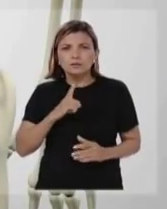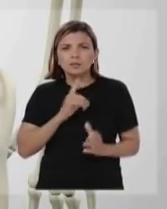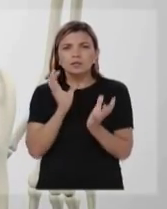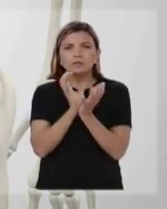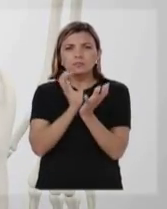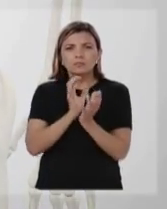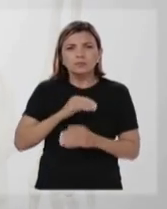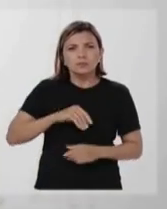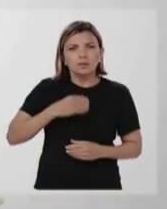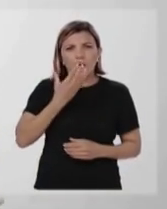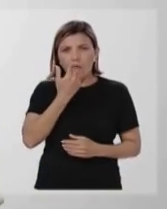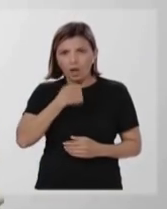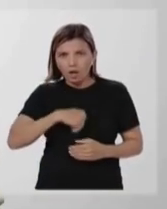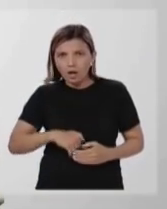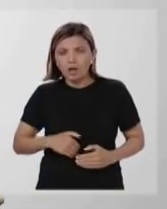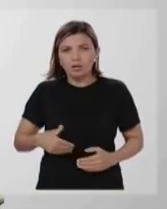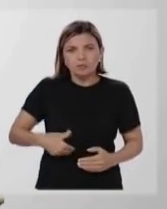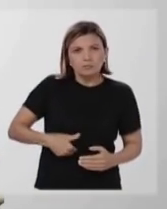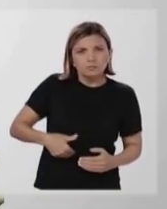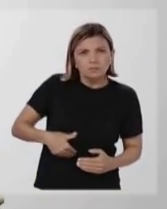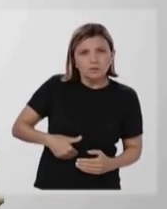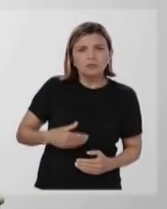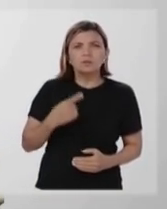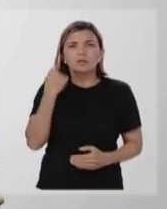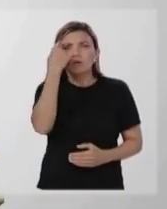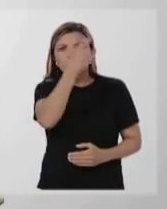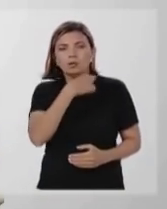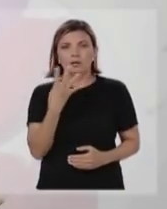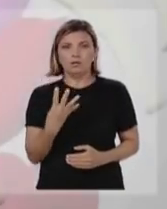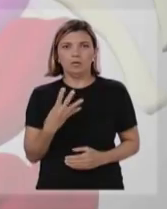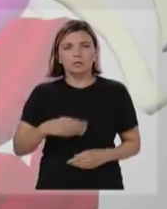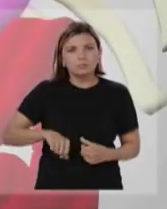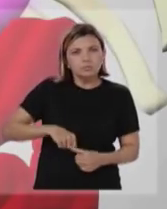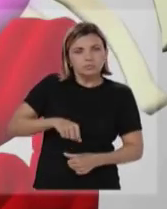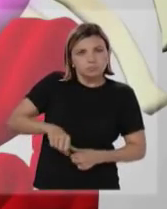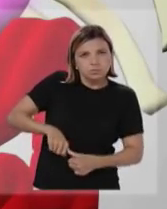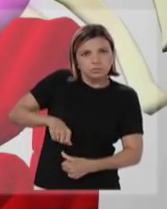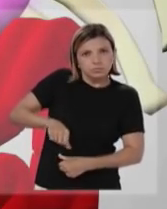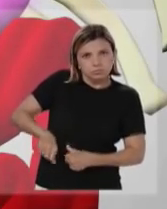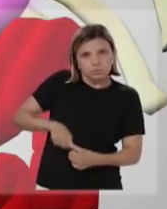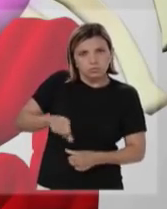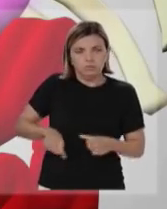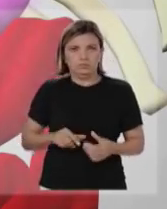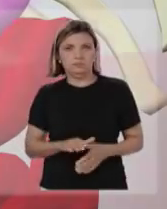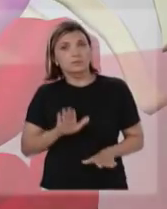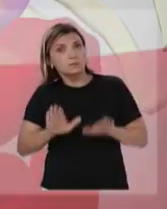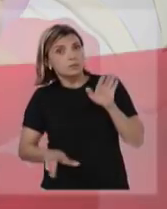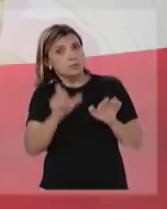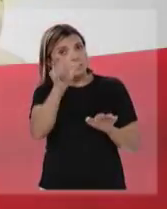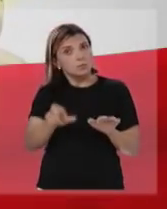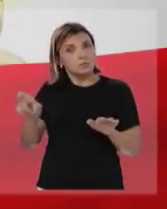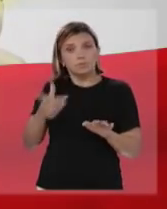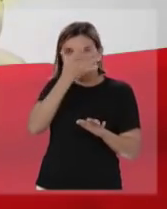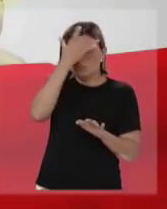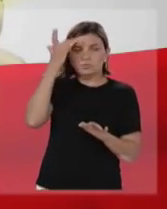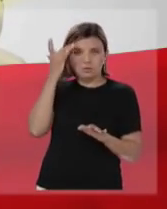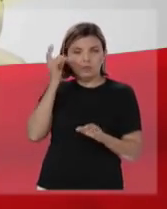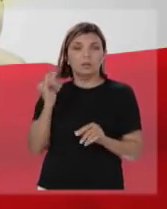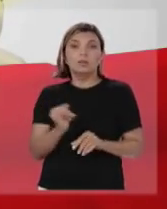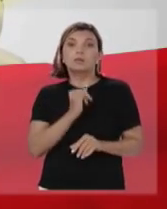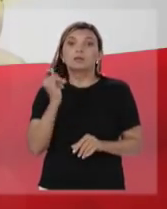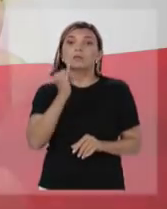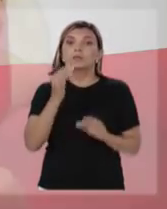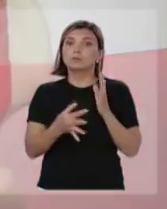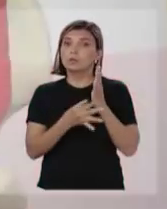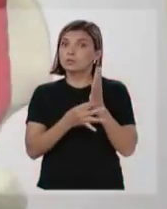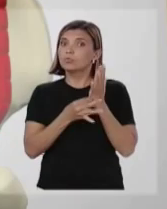Todo o processo da digestão e absorção das gorduras demora cerca de 4 horas e varia de pessoa para pessoa. Mas o